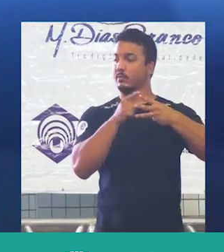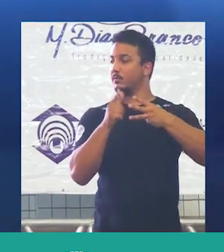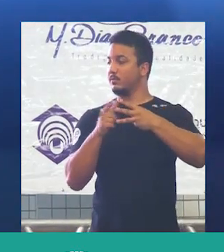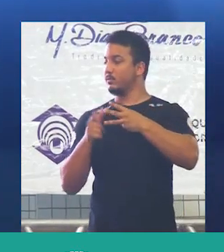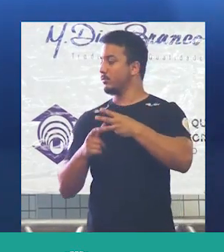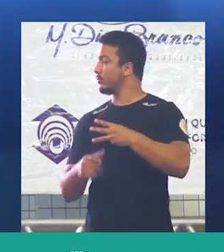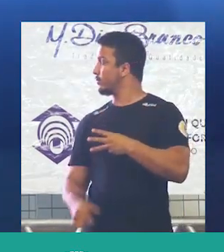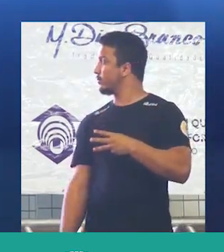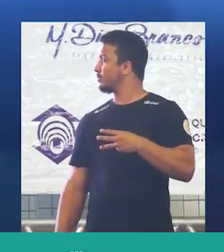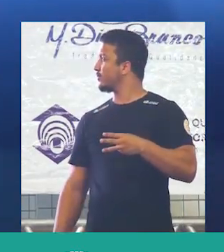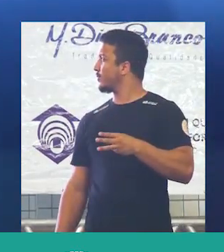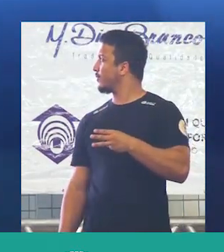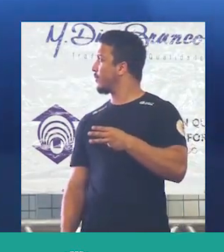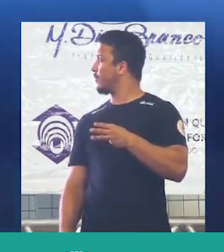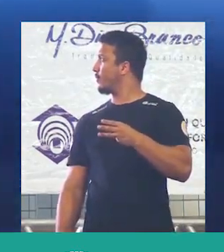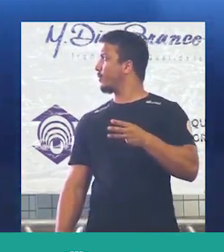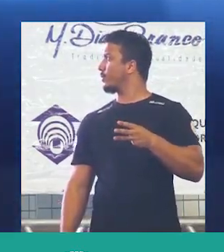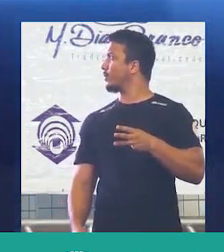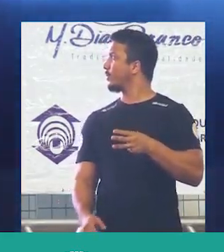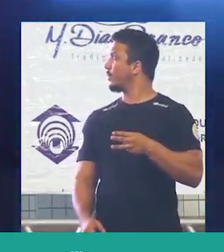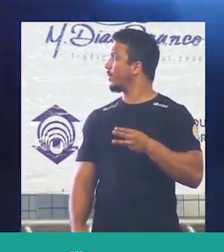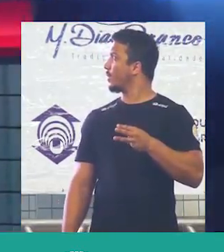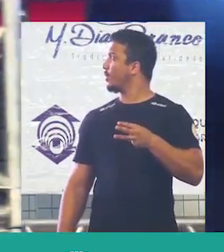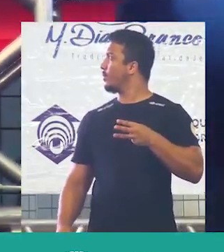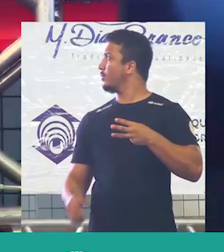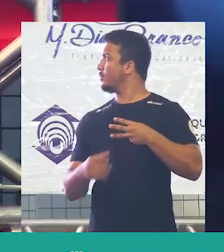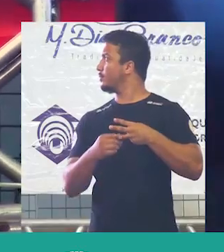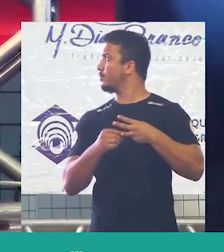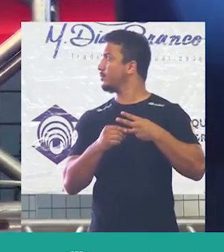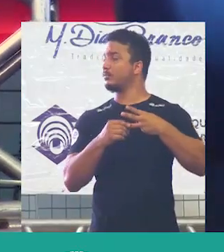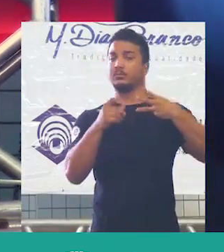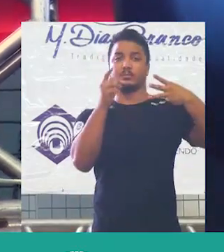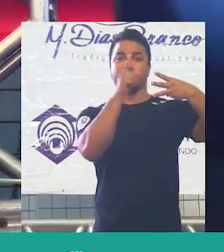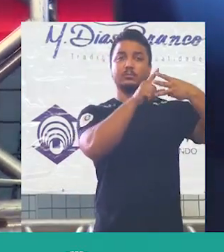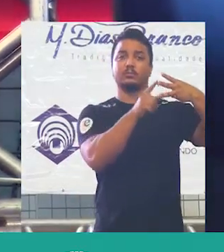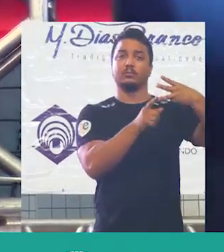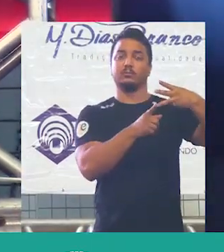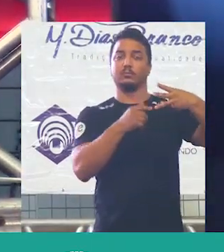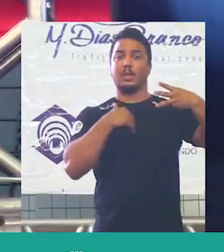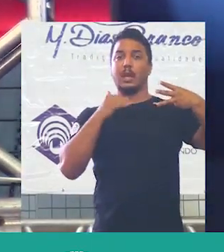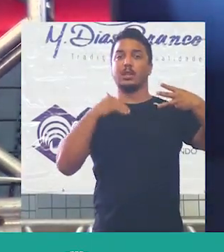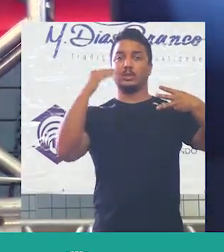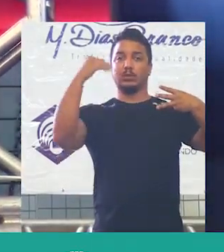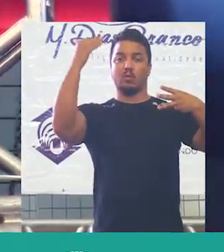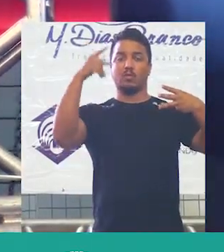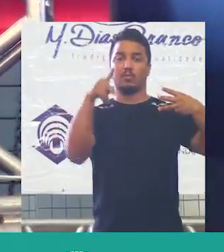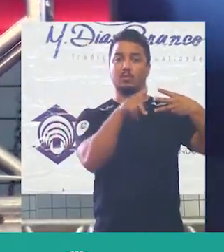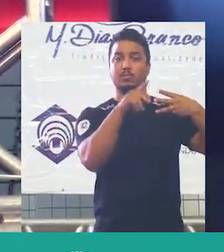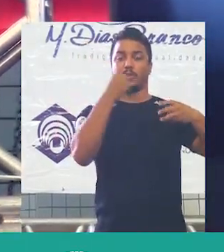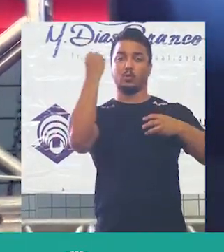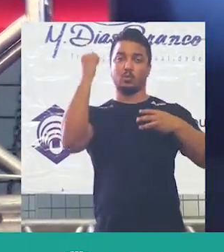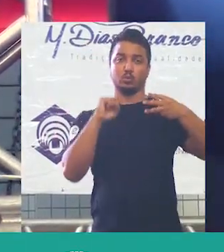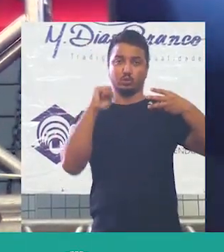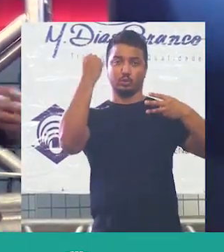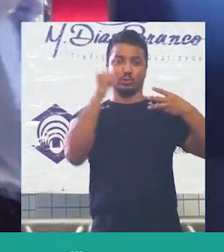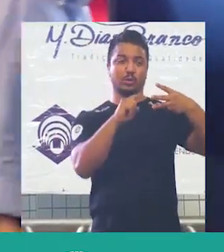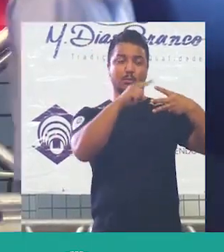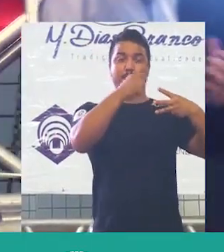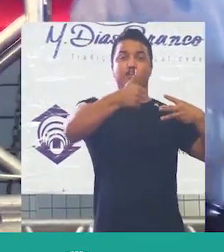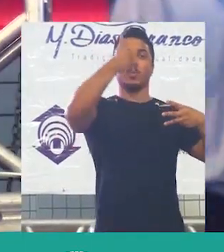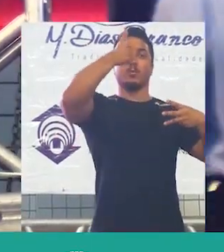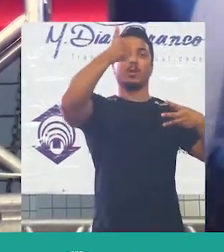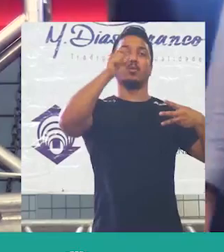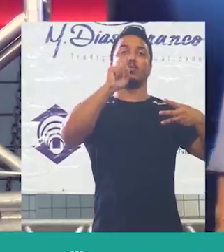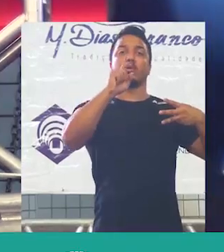aqui para quem for bater a foto. A indústria se desenvolve graças a 3 fatores. Primeira coisa que a gente